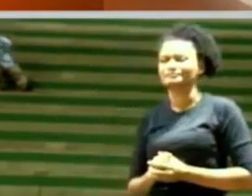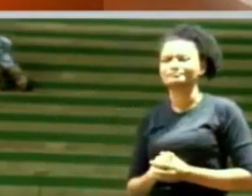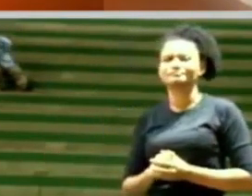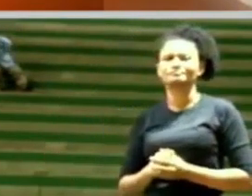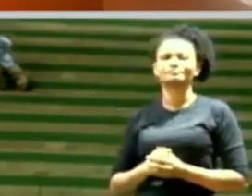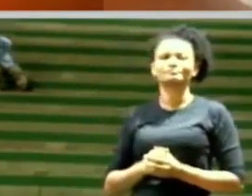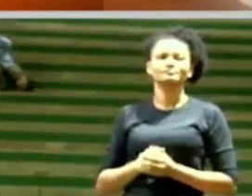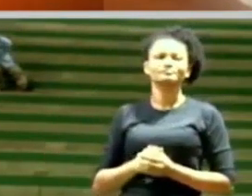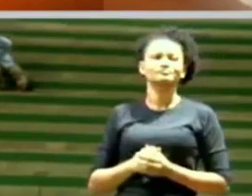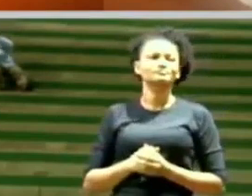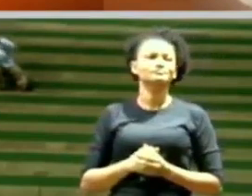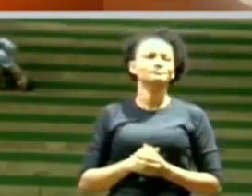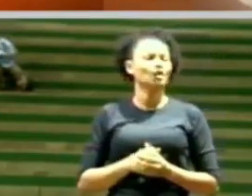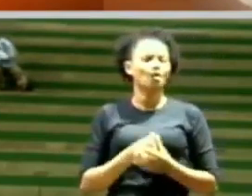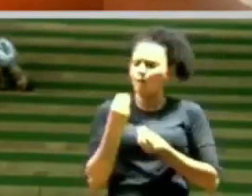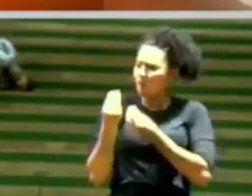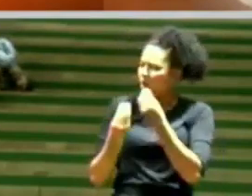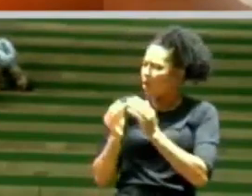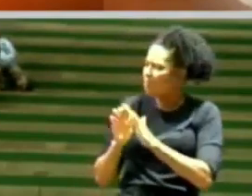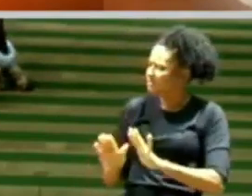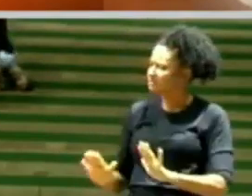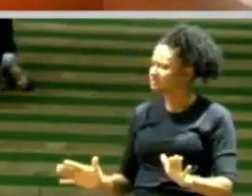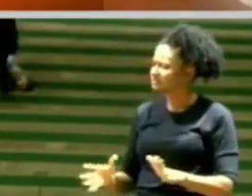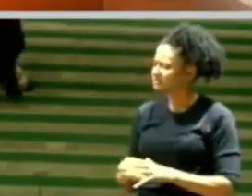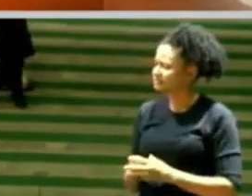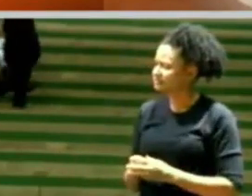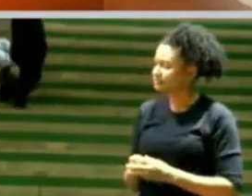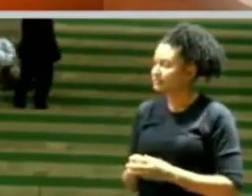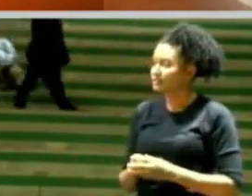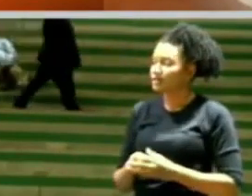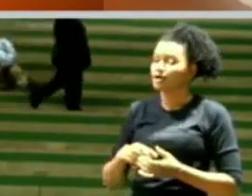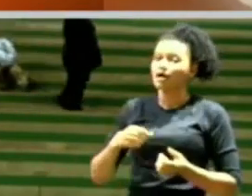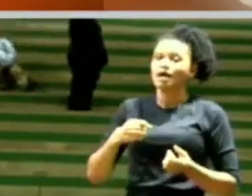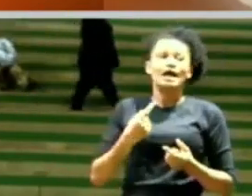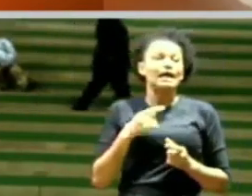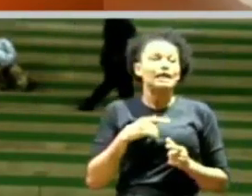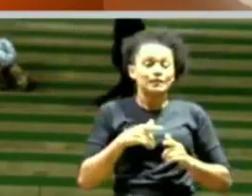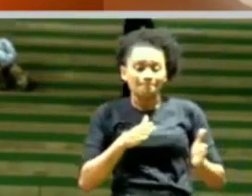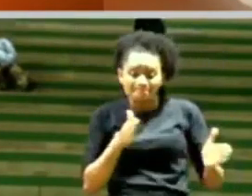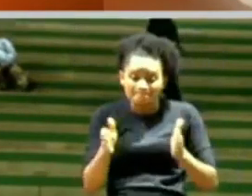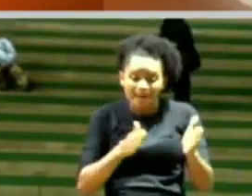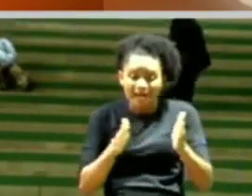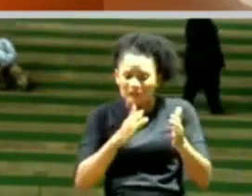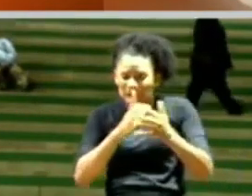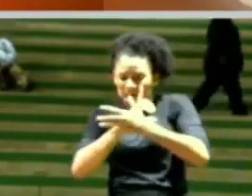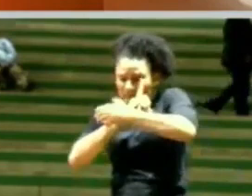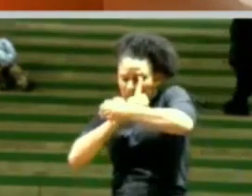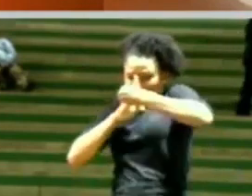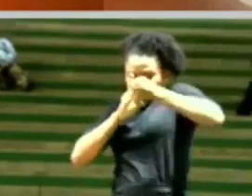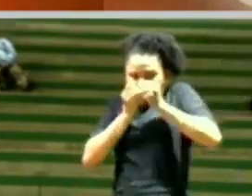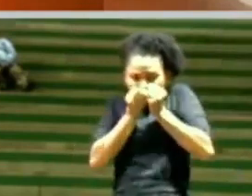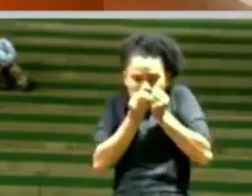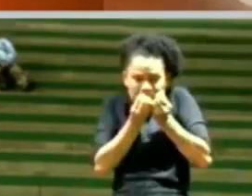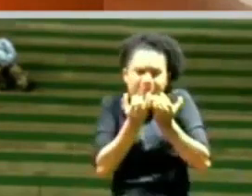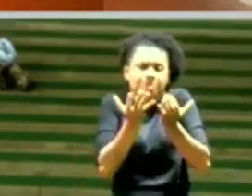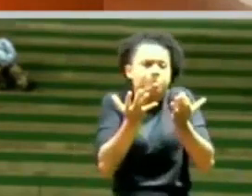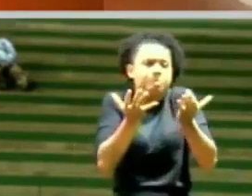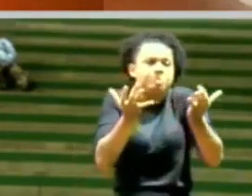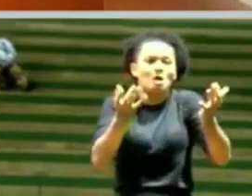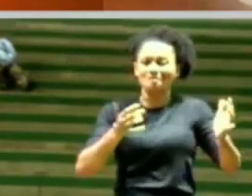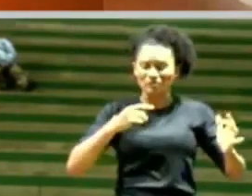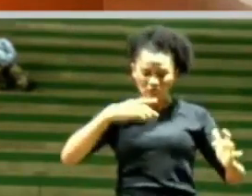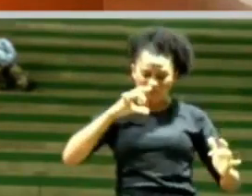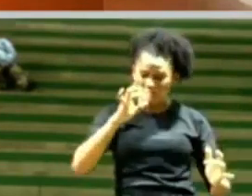Bom, como assim? Em tempos de avivamento, eu não somente